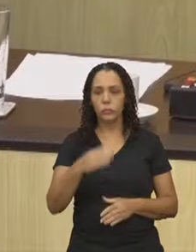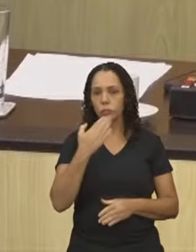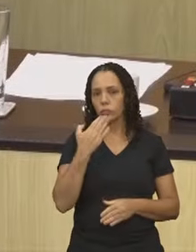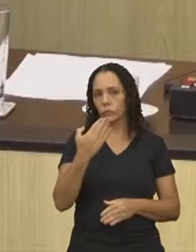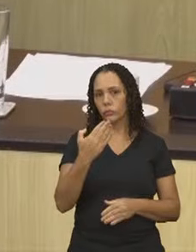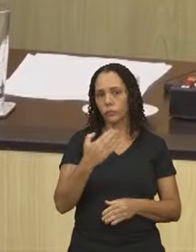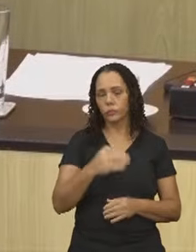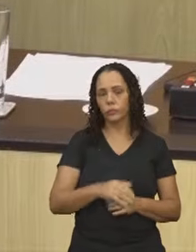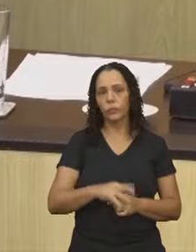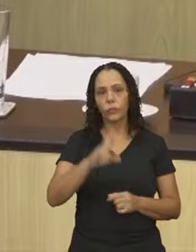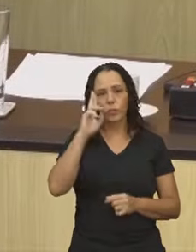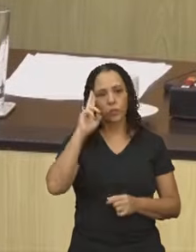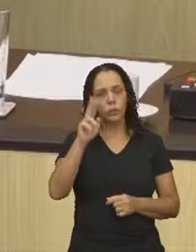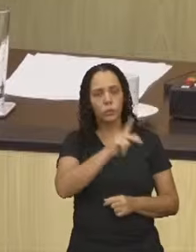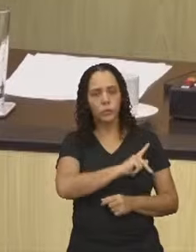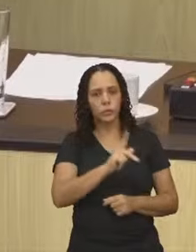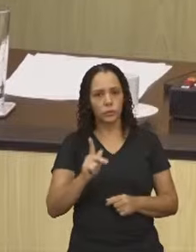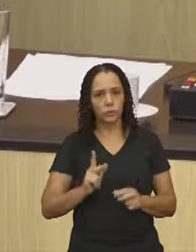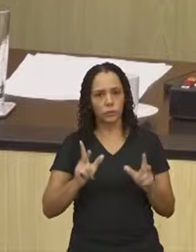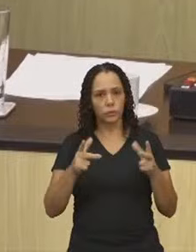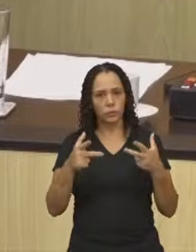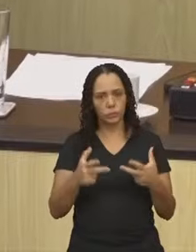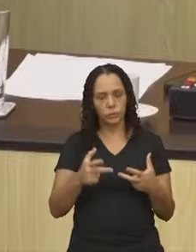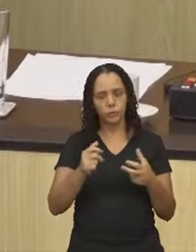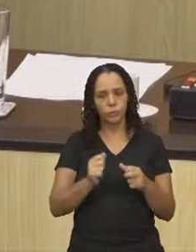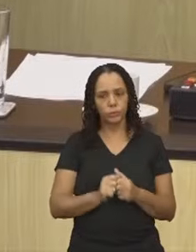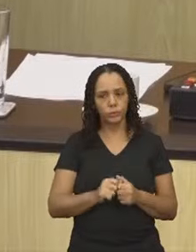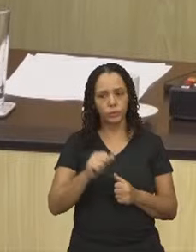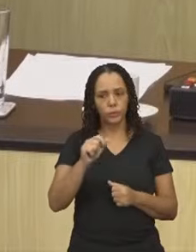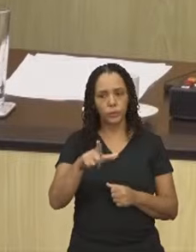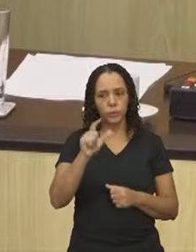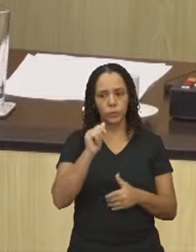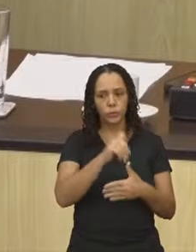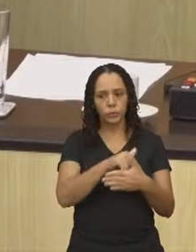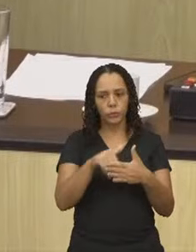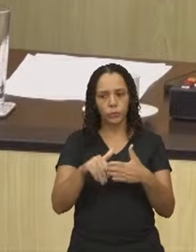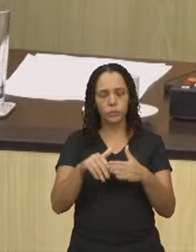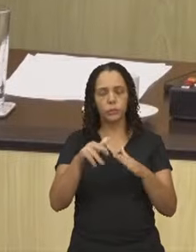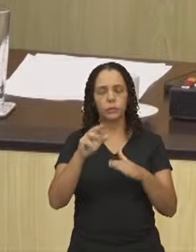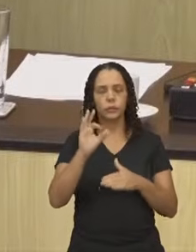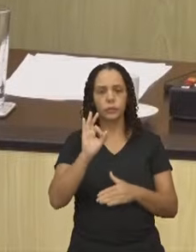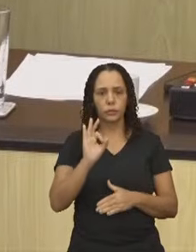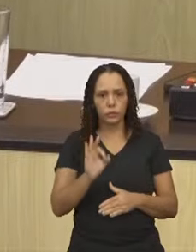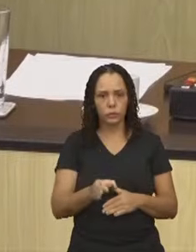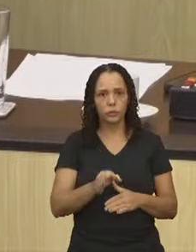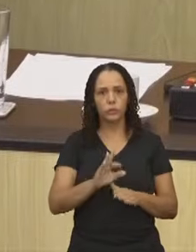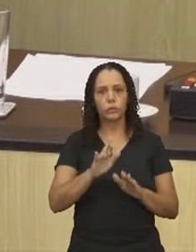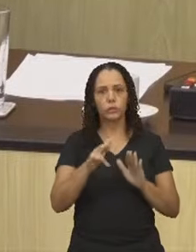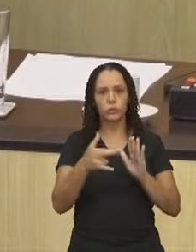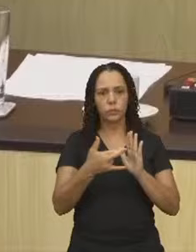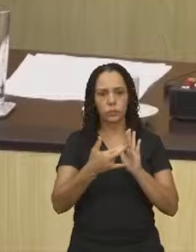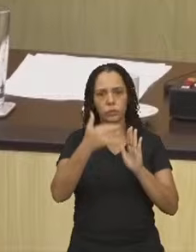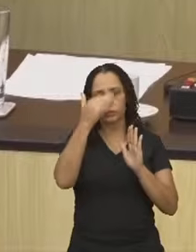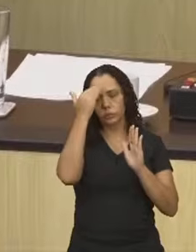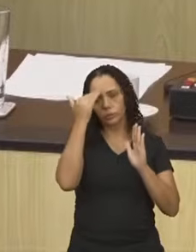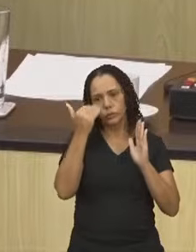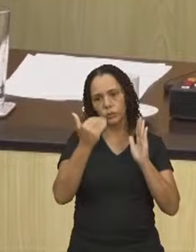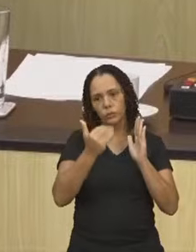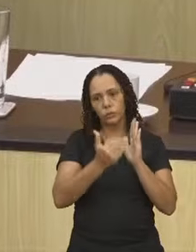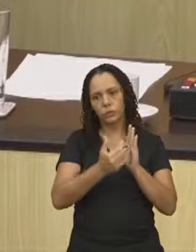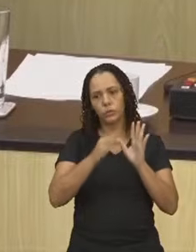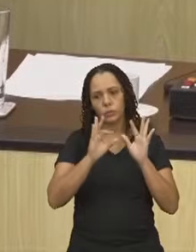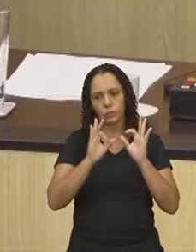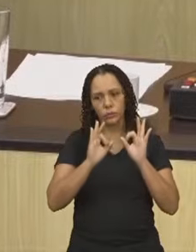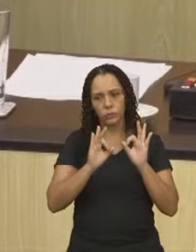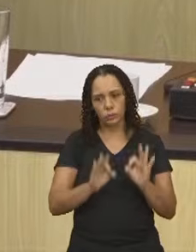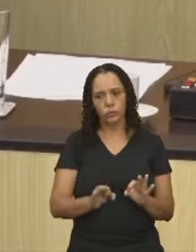Requeremos ao excelentíssimo senhor presidente desta casa, ouvido e aprovado pelo egrégio plenário, cumpridas as